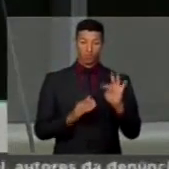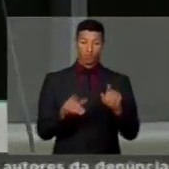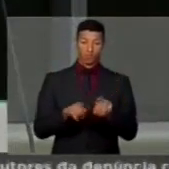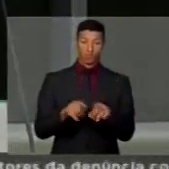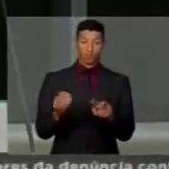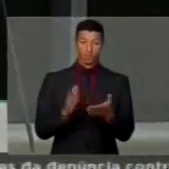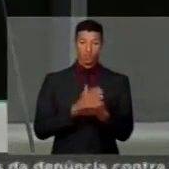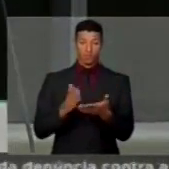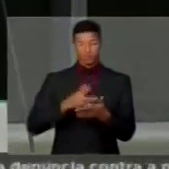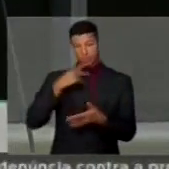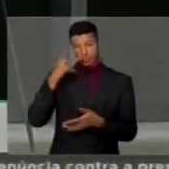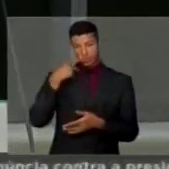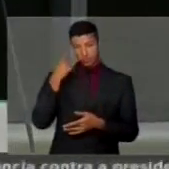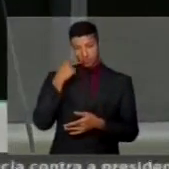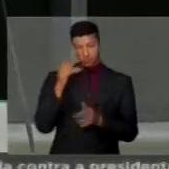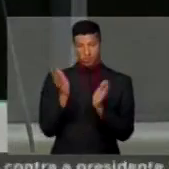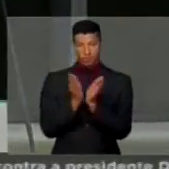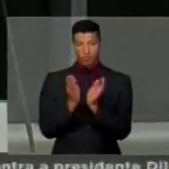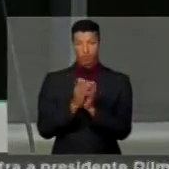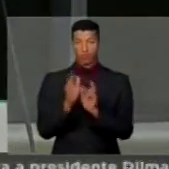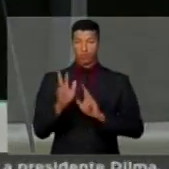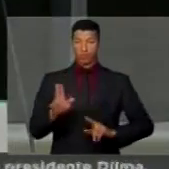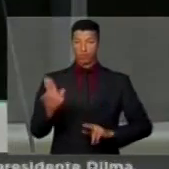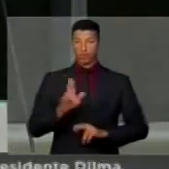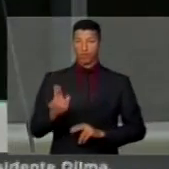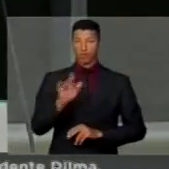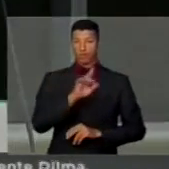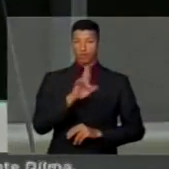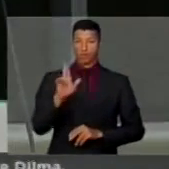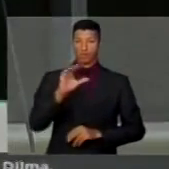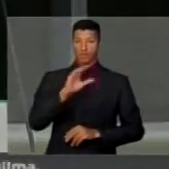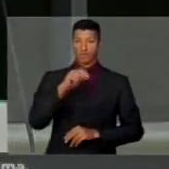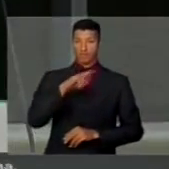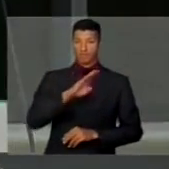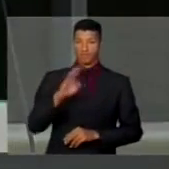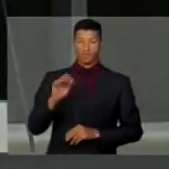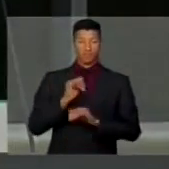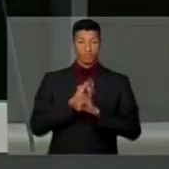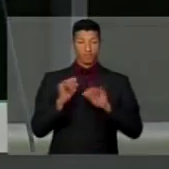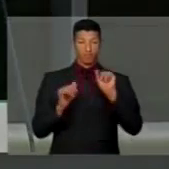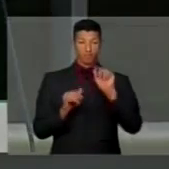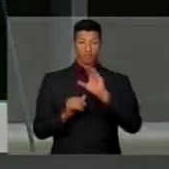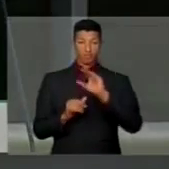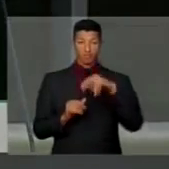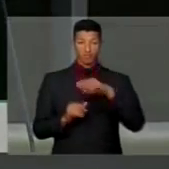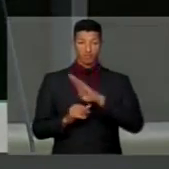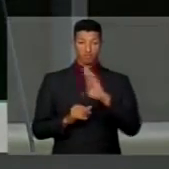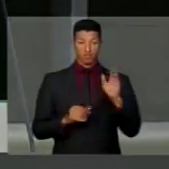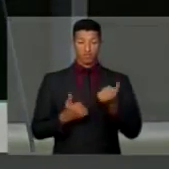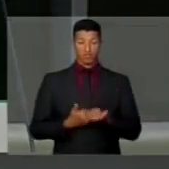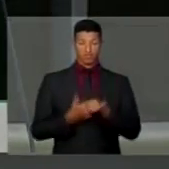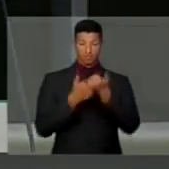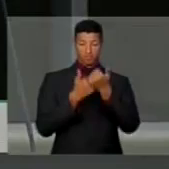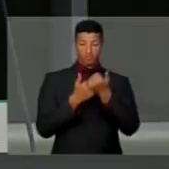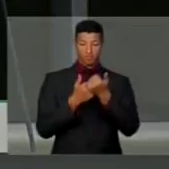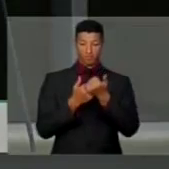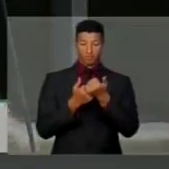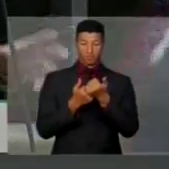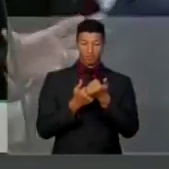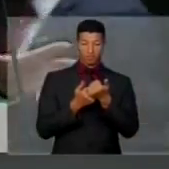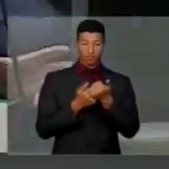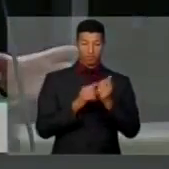alguns outros partidos estão usando o nome da CNBB, dizendo que a CNBB está apoiando